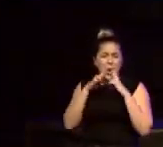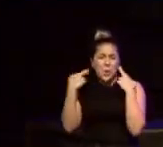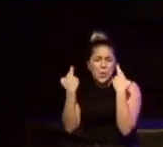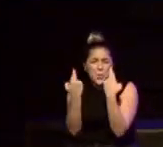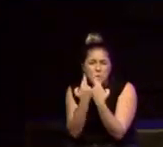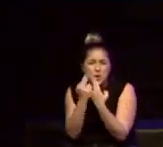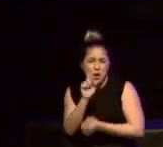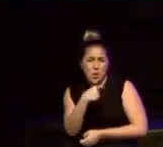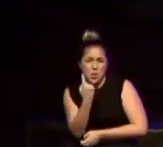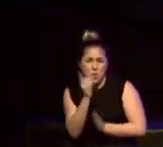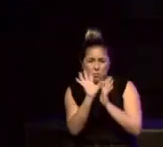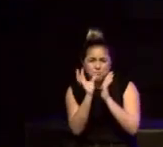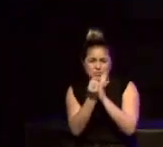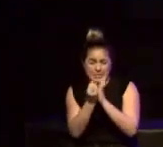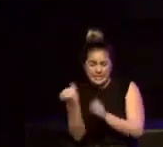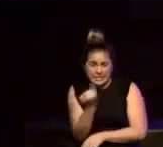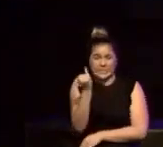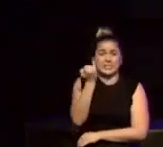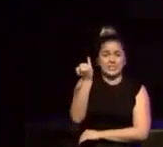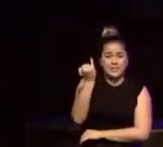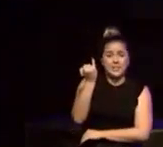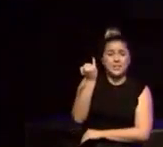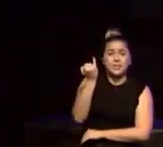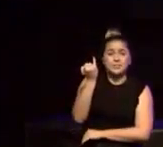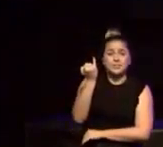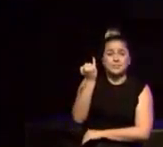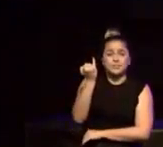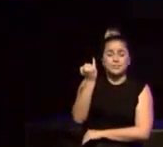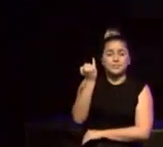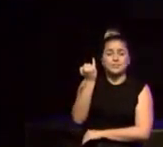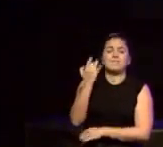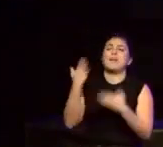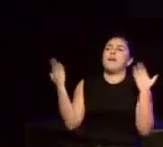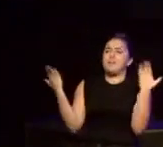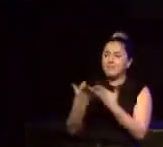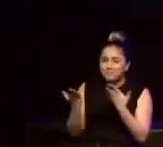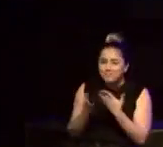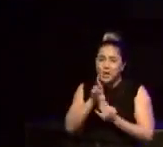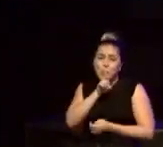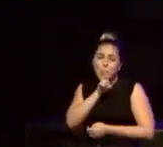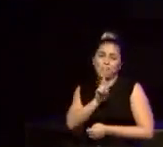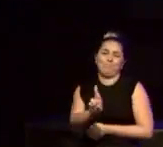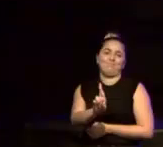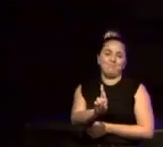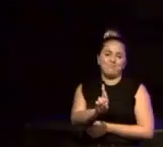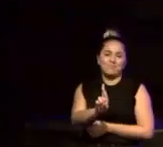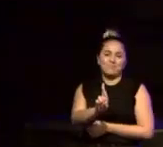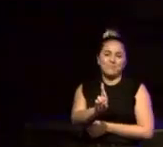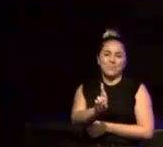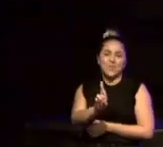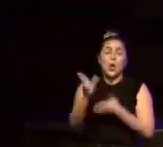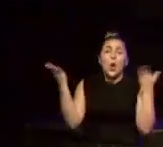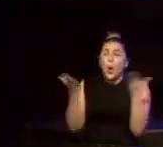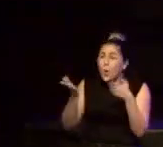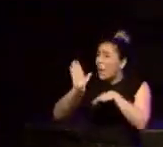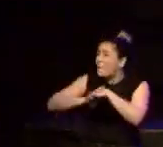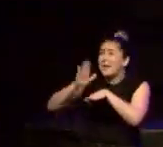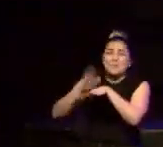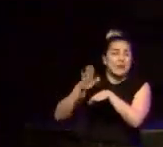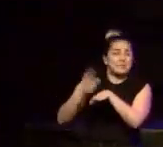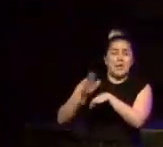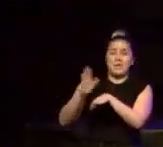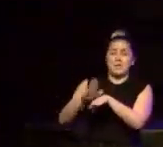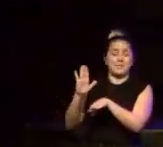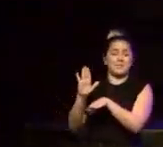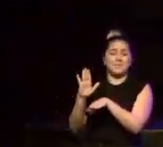essencial? Eu respondo agora para você, mais do que nunca. Se sempre foi, hoje mais do que nunca. Mas